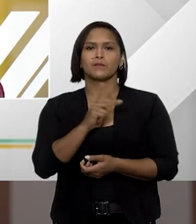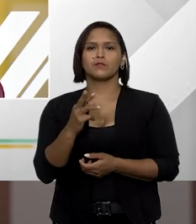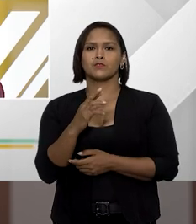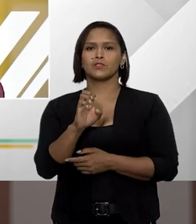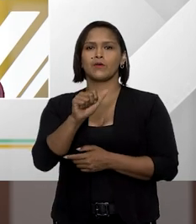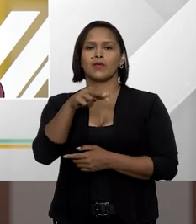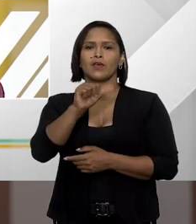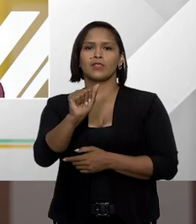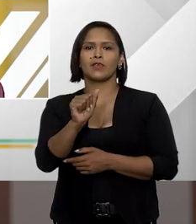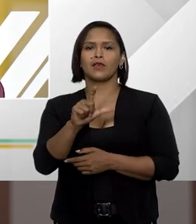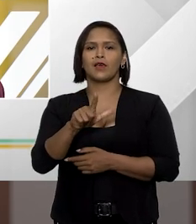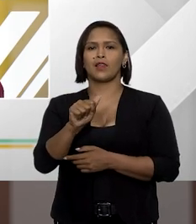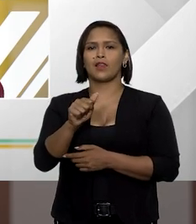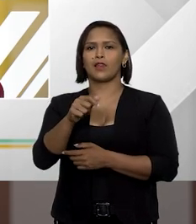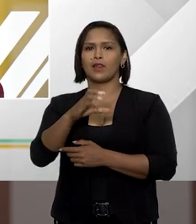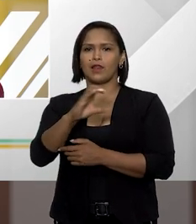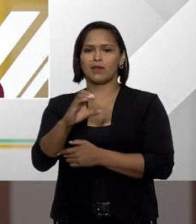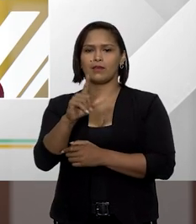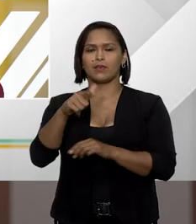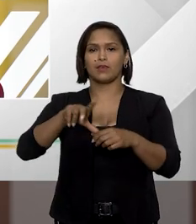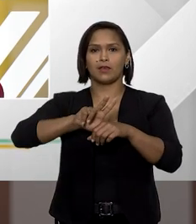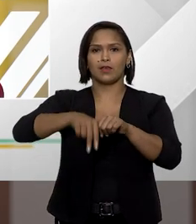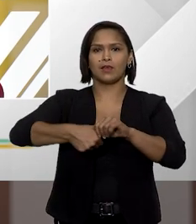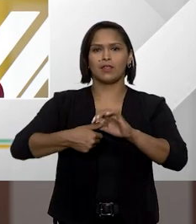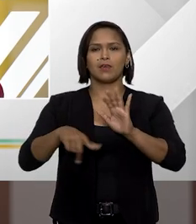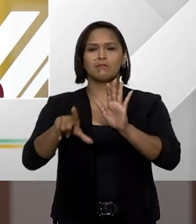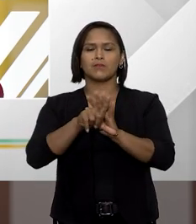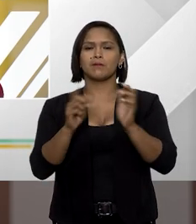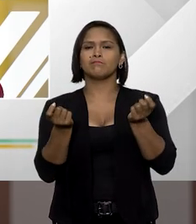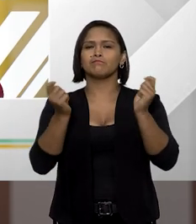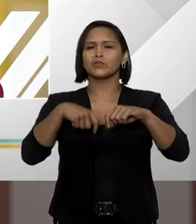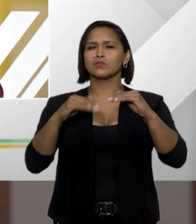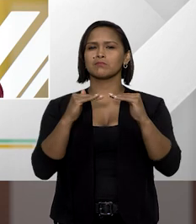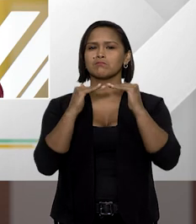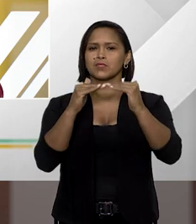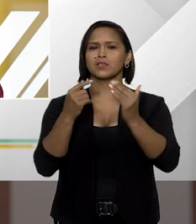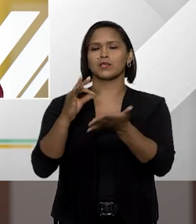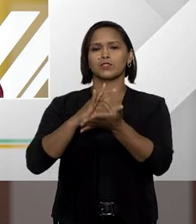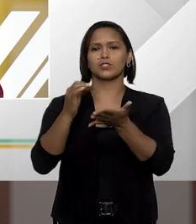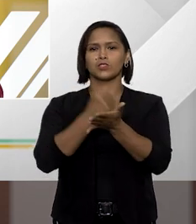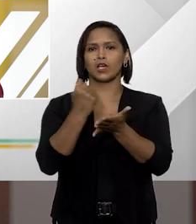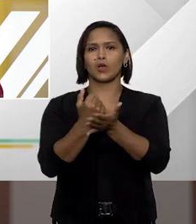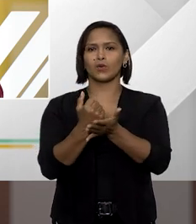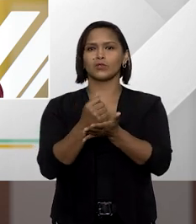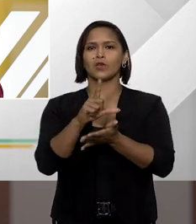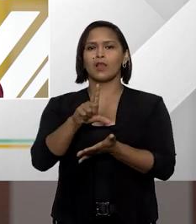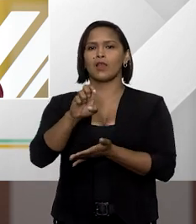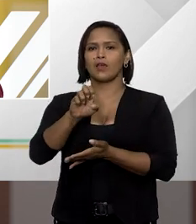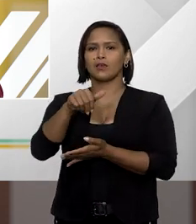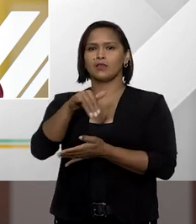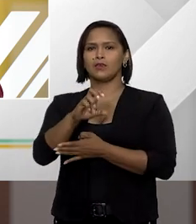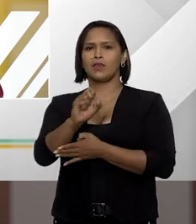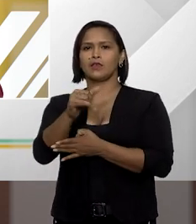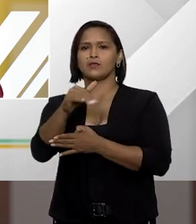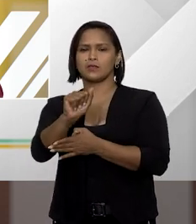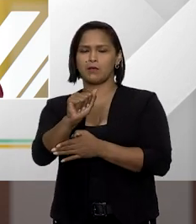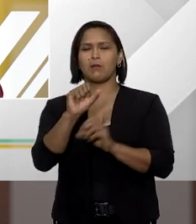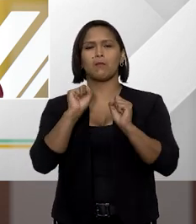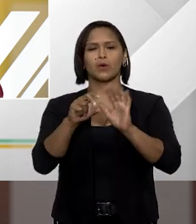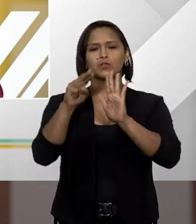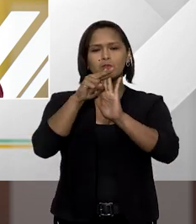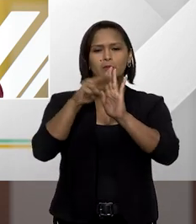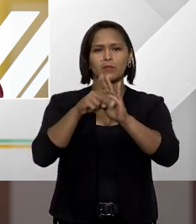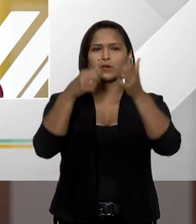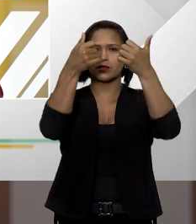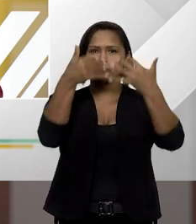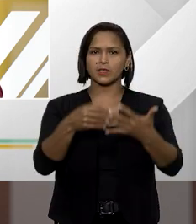Professor René, a LAC, a Lei Anticorrupção, estabelece a possibilidade de acordo de leniência. Você pode pontuar os requisitos